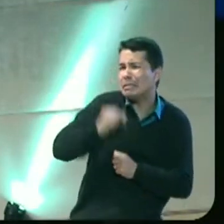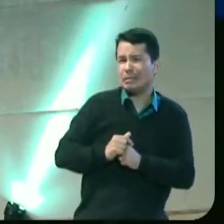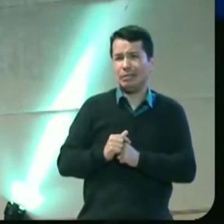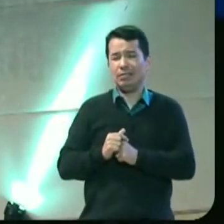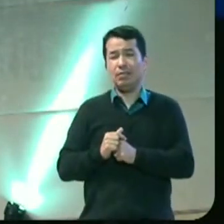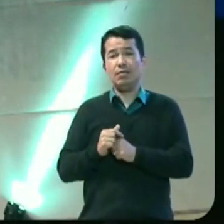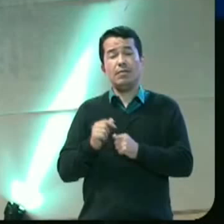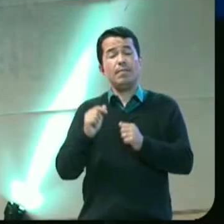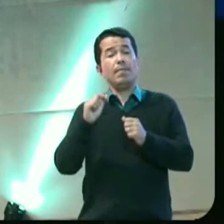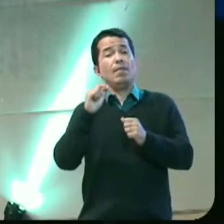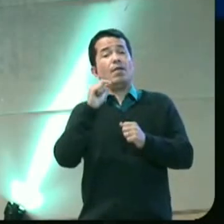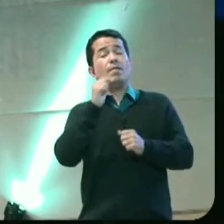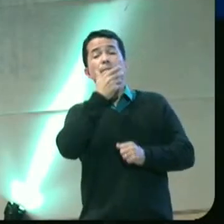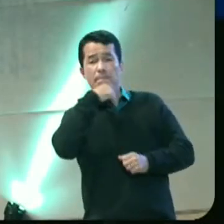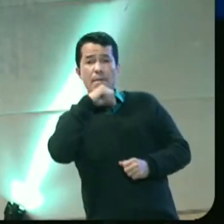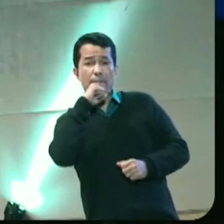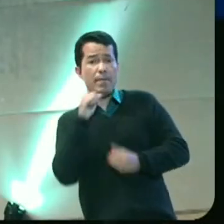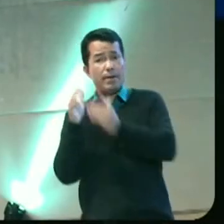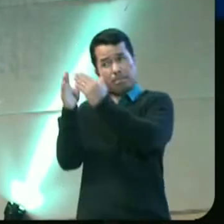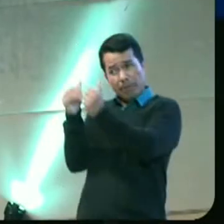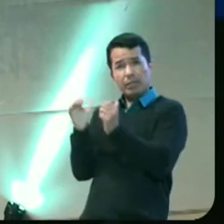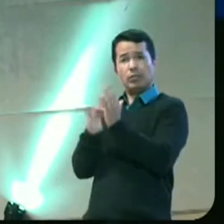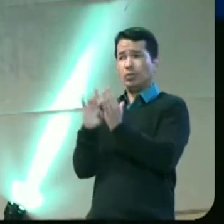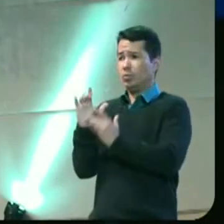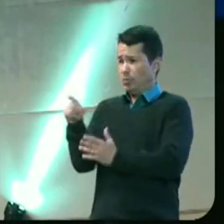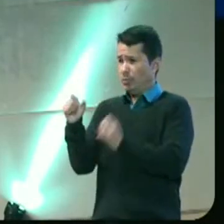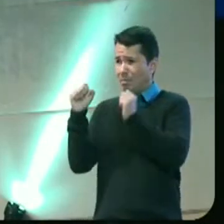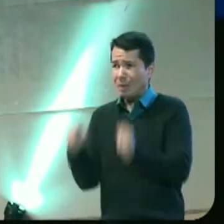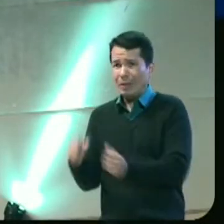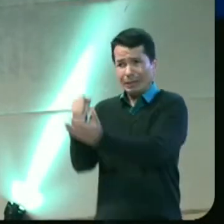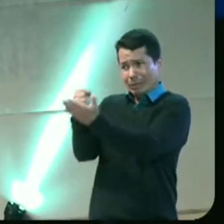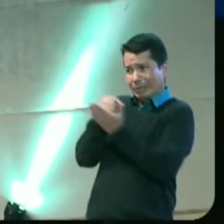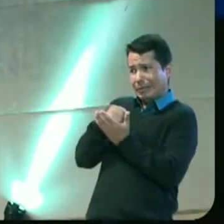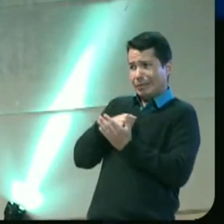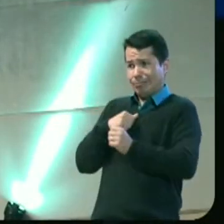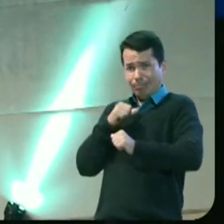me ajuda na minha falta de fé. Eu preciso de mais fé.